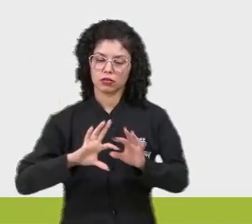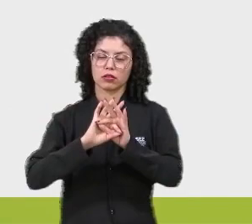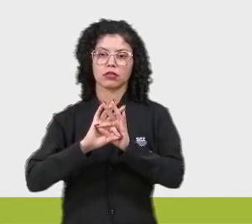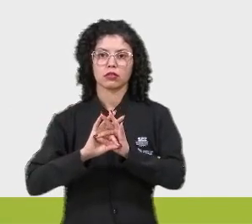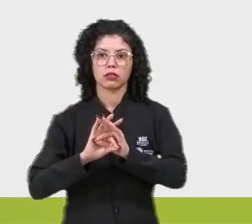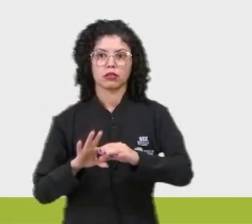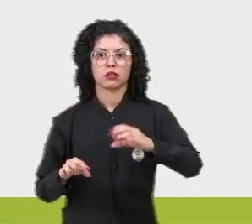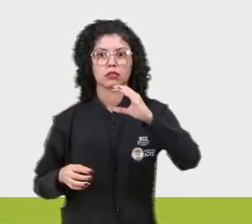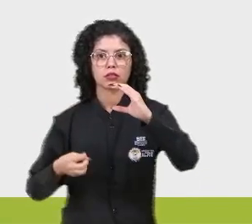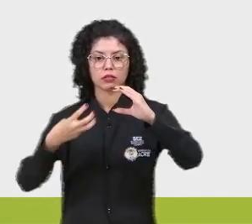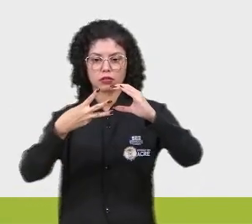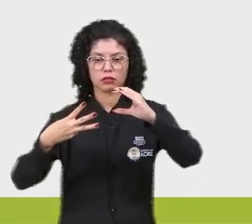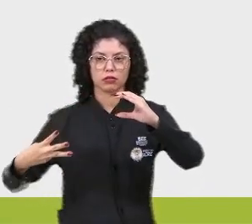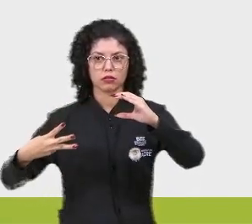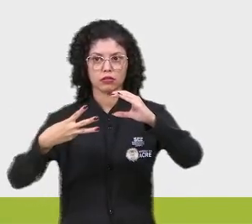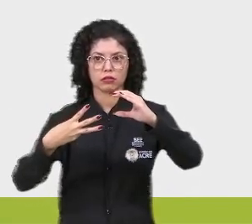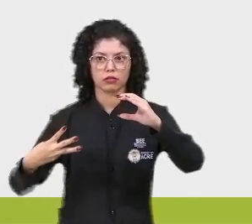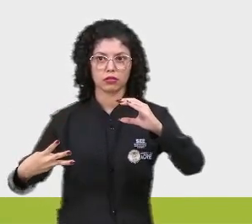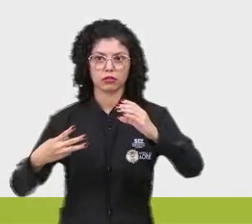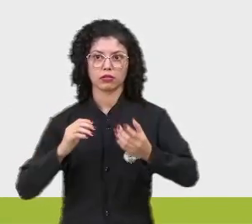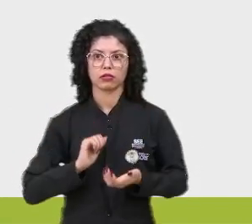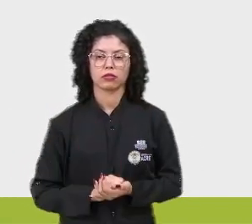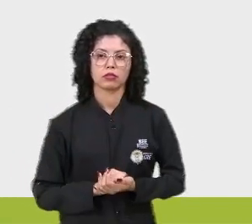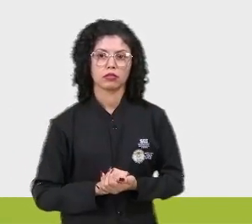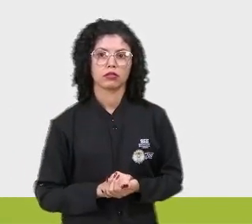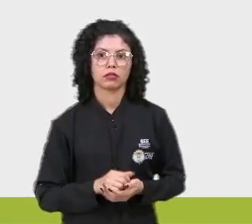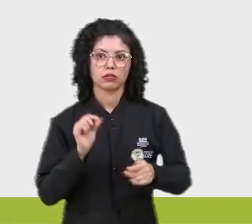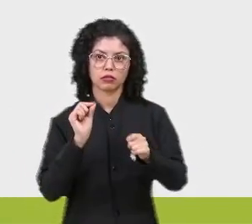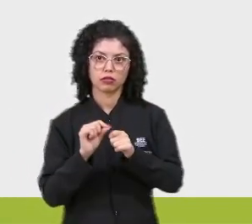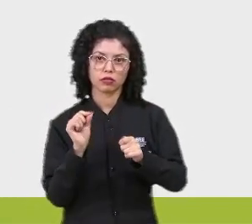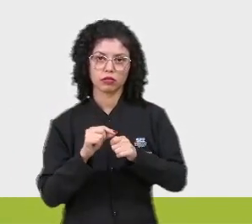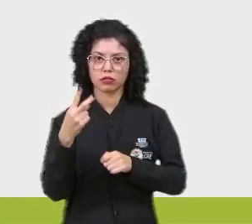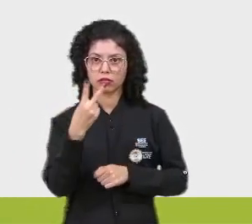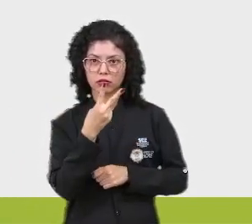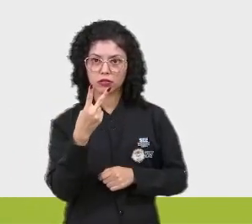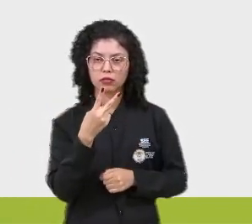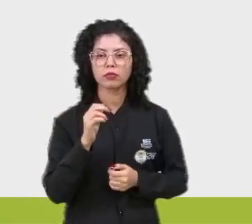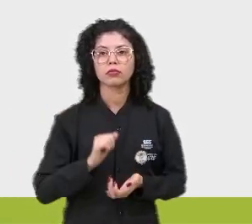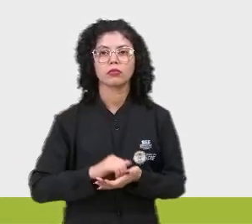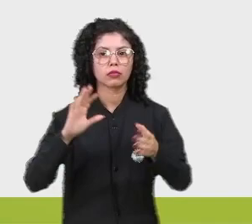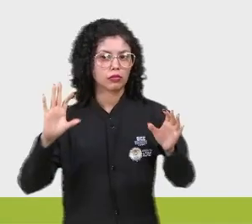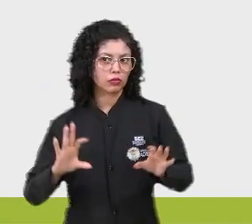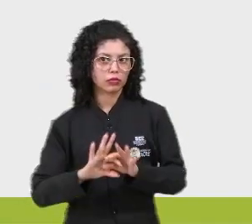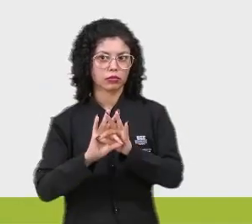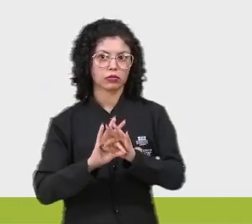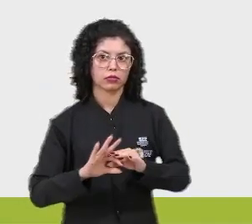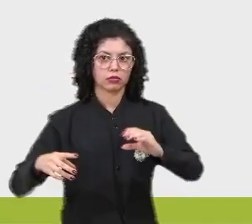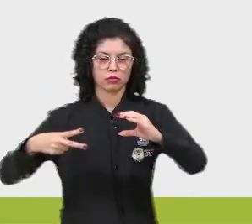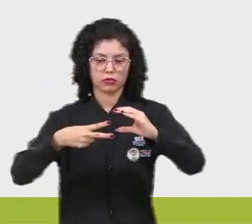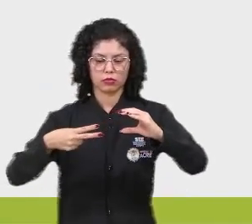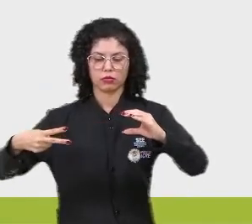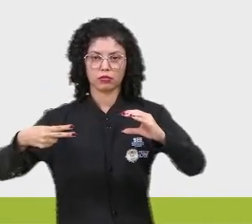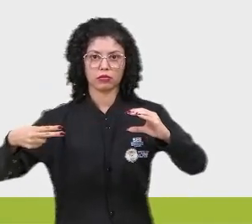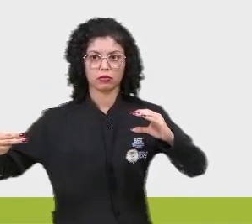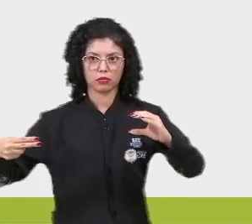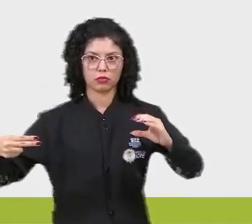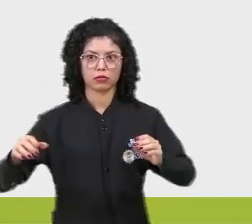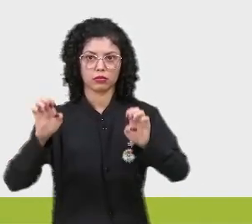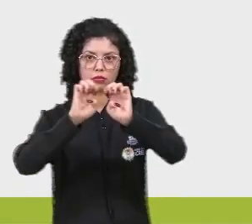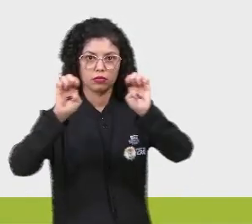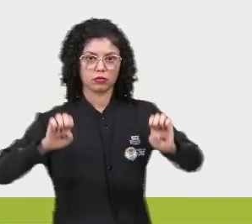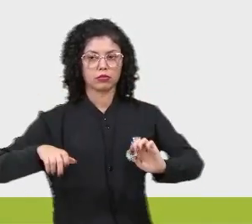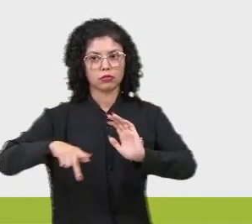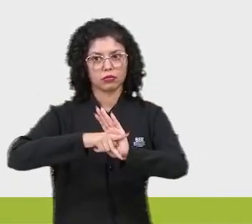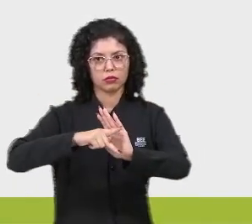ligação tripla, ou então quando ele fizer 2 ligações duplas na sua